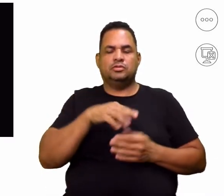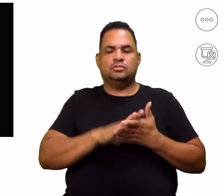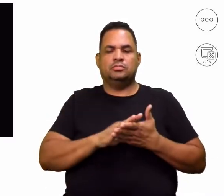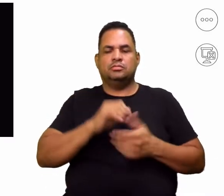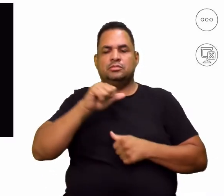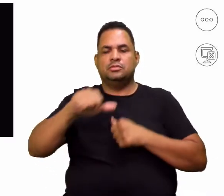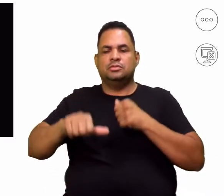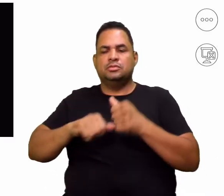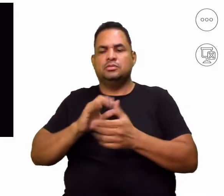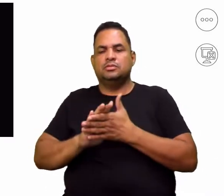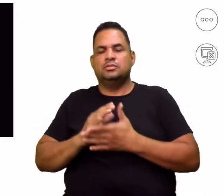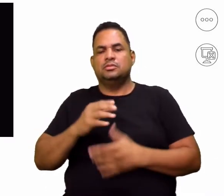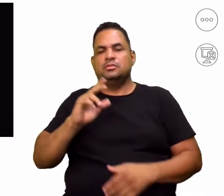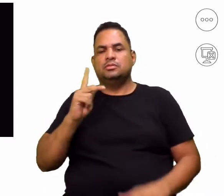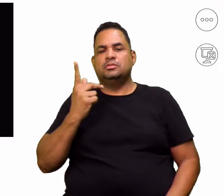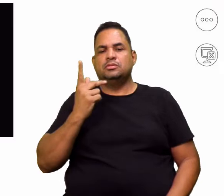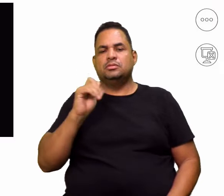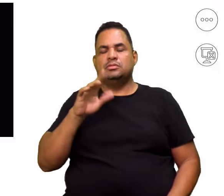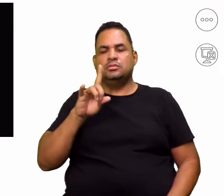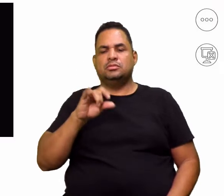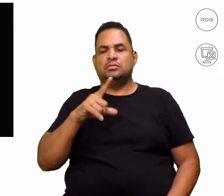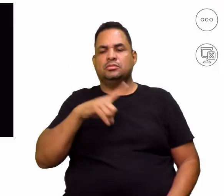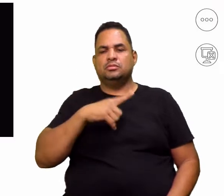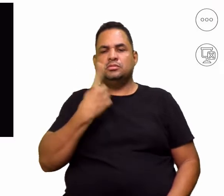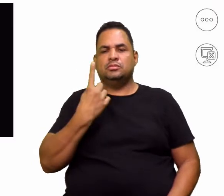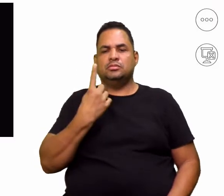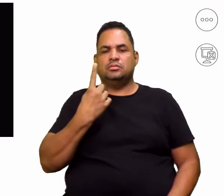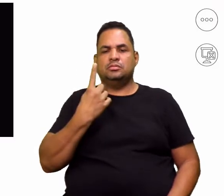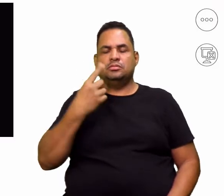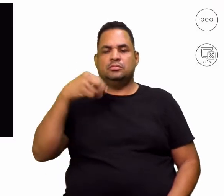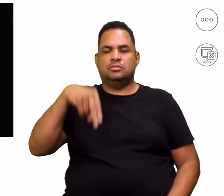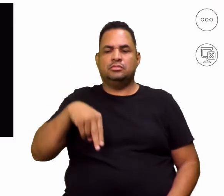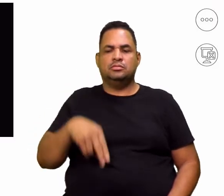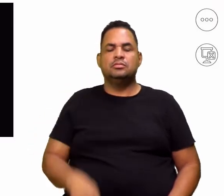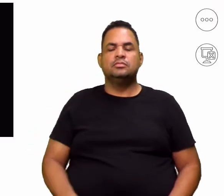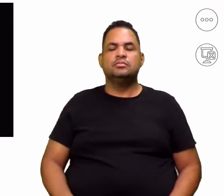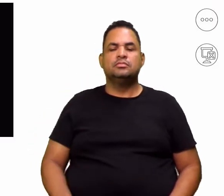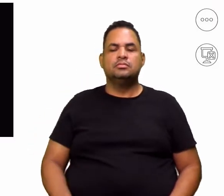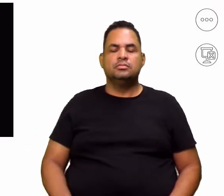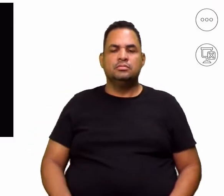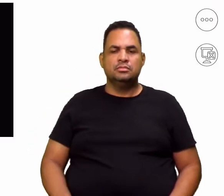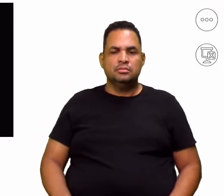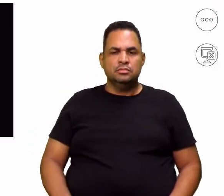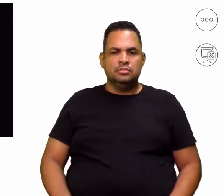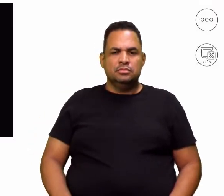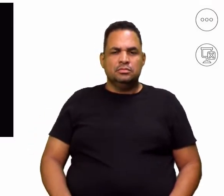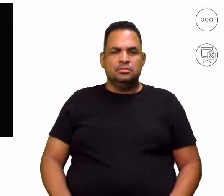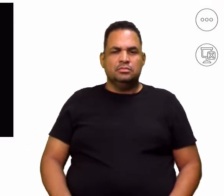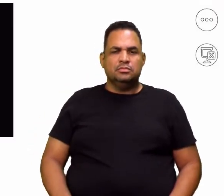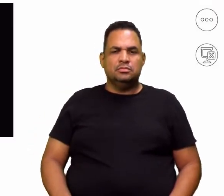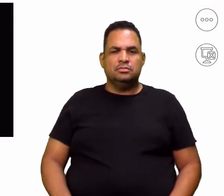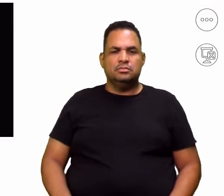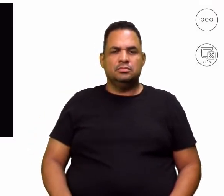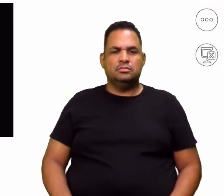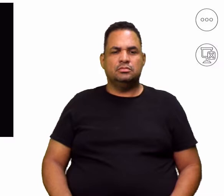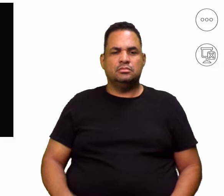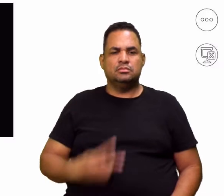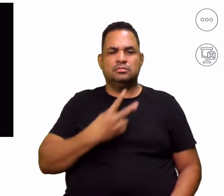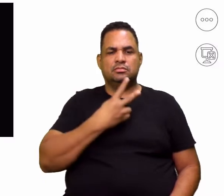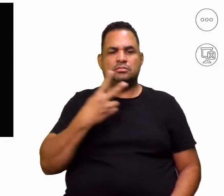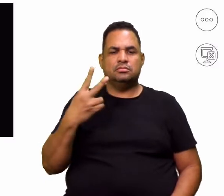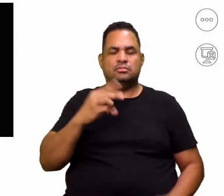célula haploide, que vai ter apenas o N. Tudo bem? Então vamos lá, 22